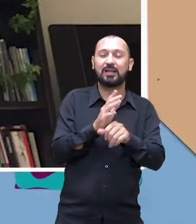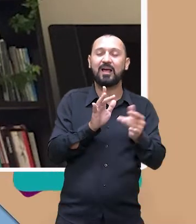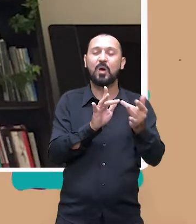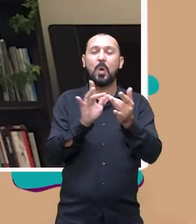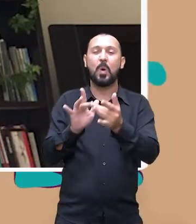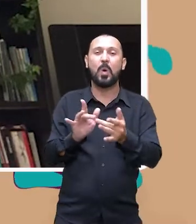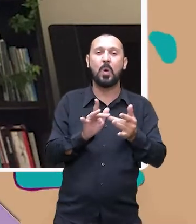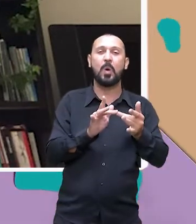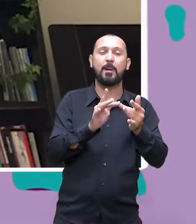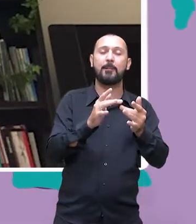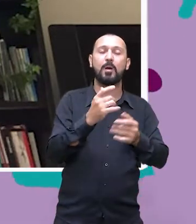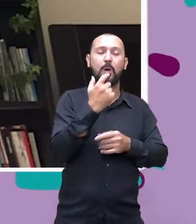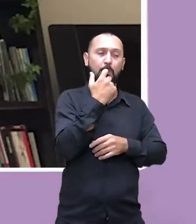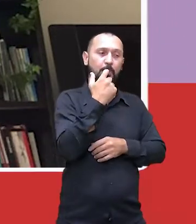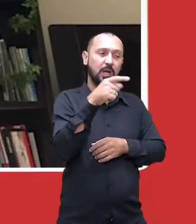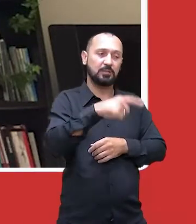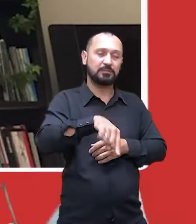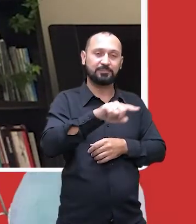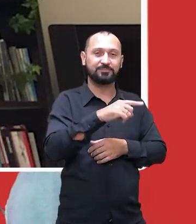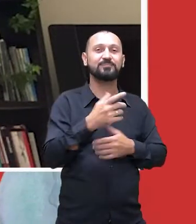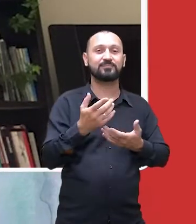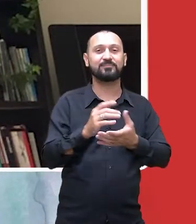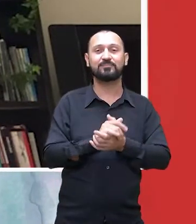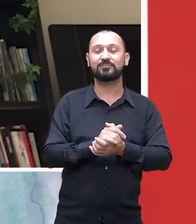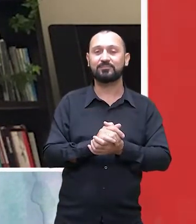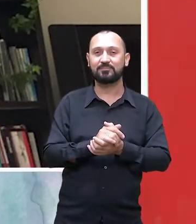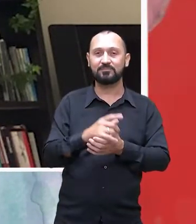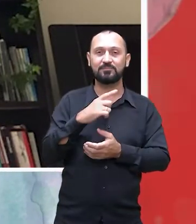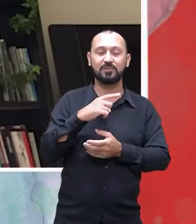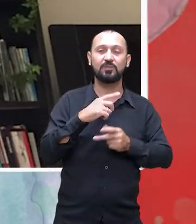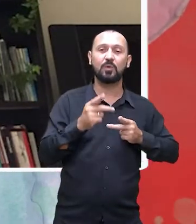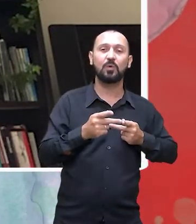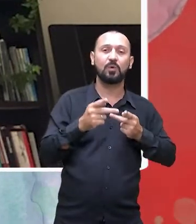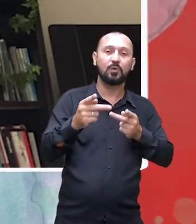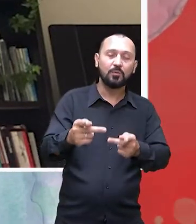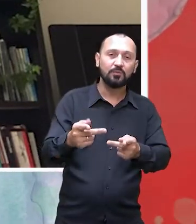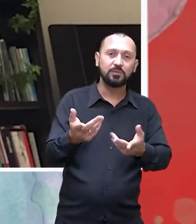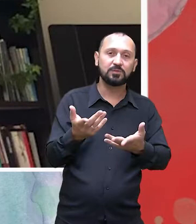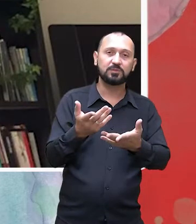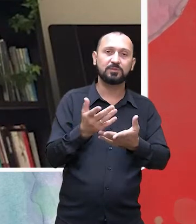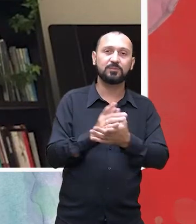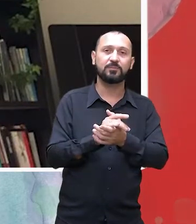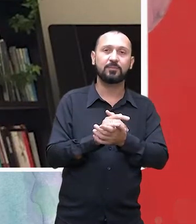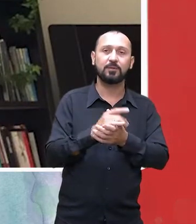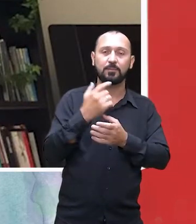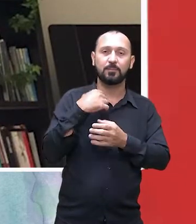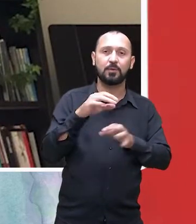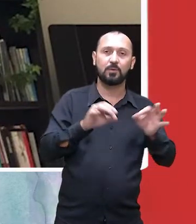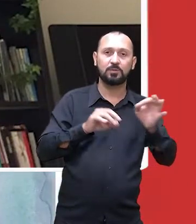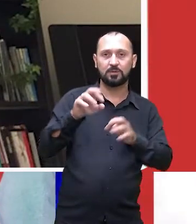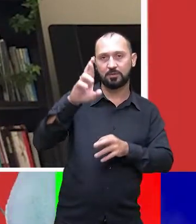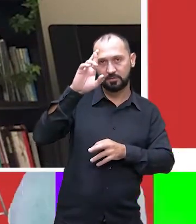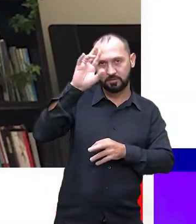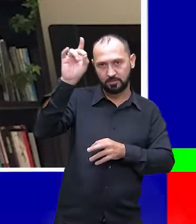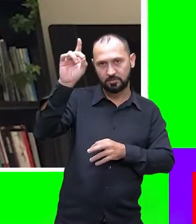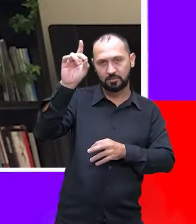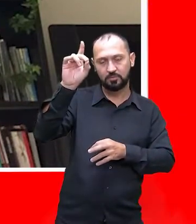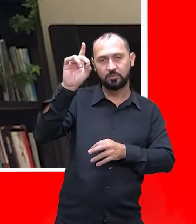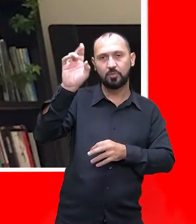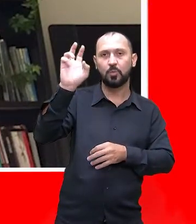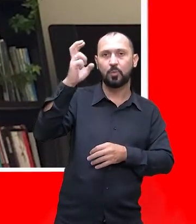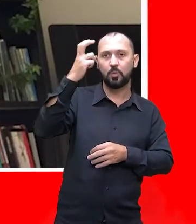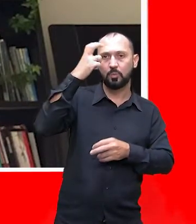beiradinha, por perto deles, surgiu o convite para essa direção do